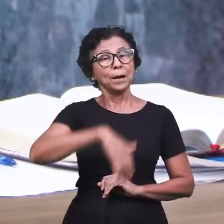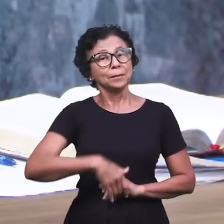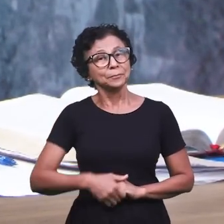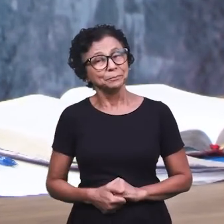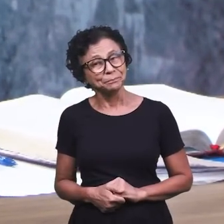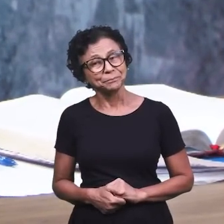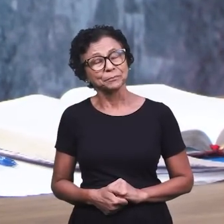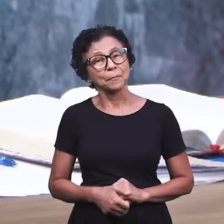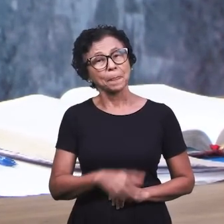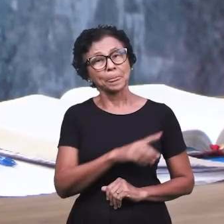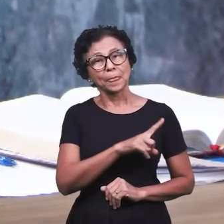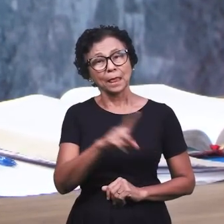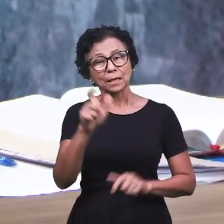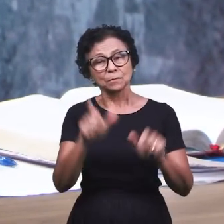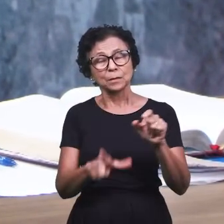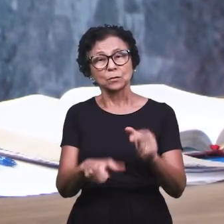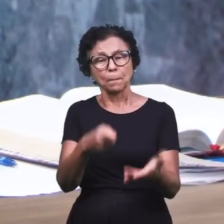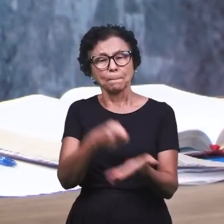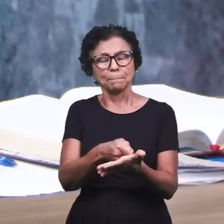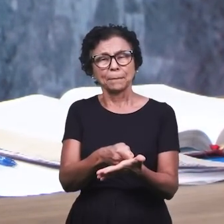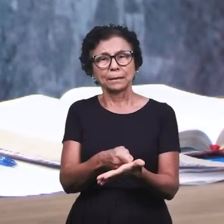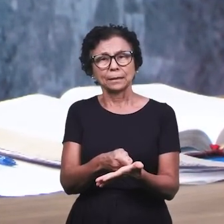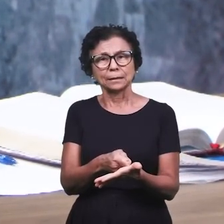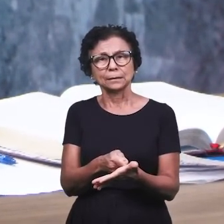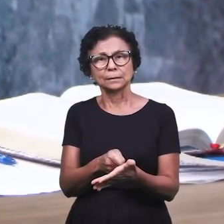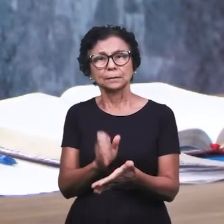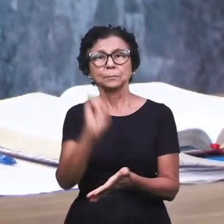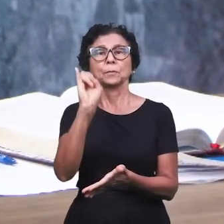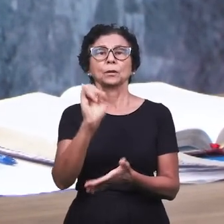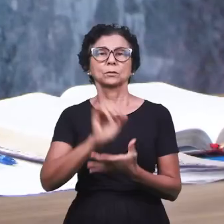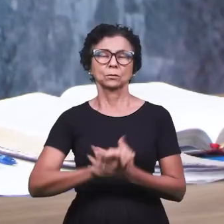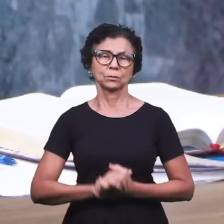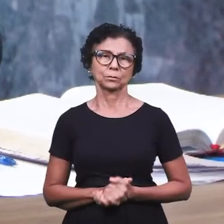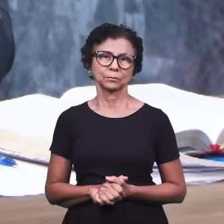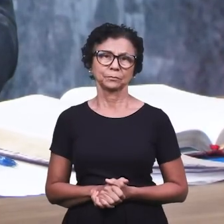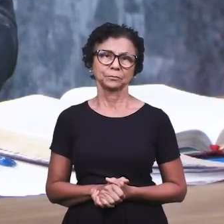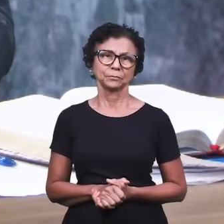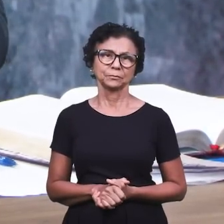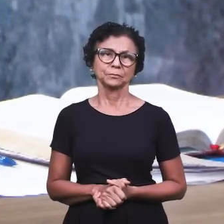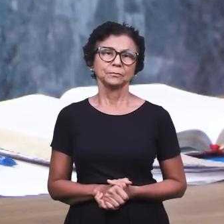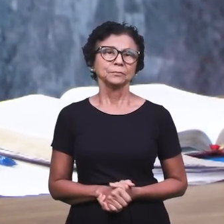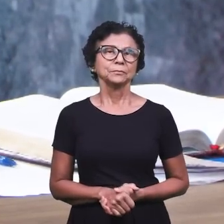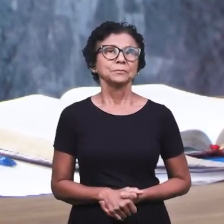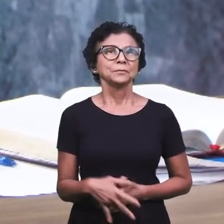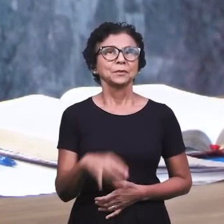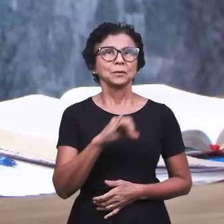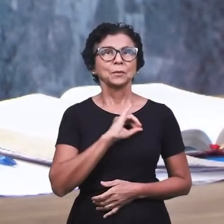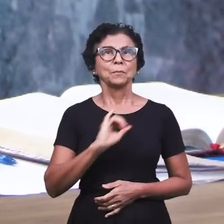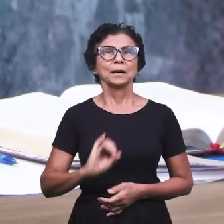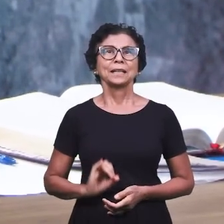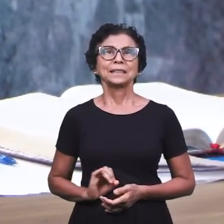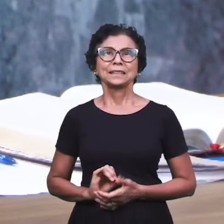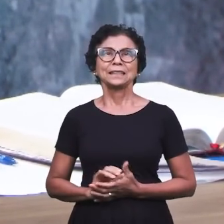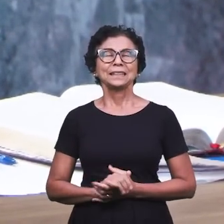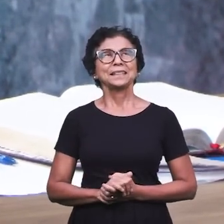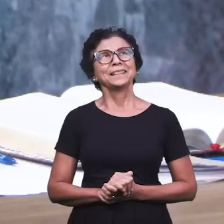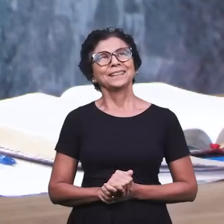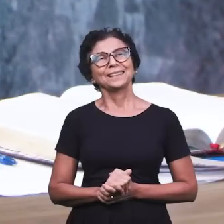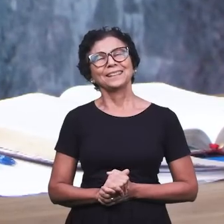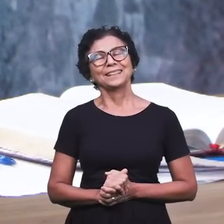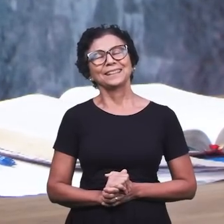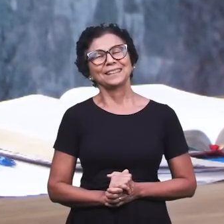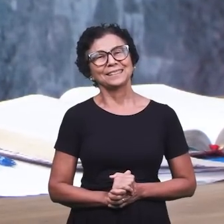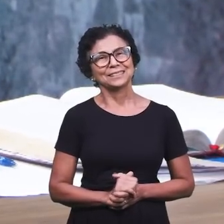os tributos, pagarem os impostos. E o Império Romano fazia uma coisa que hoje nós chamaremos no Brasil de terceirizavam, né,